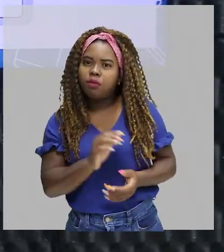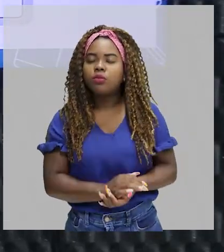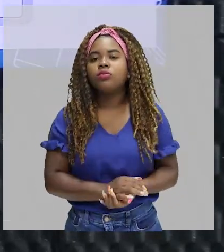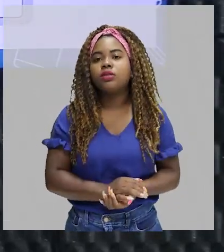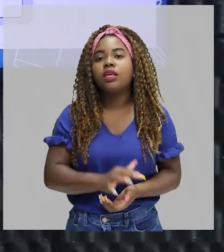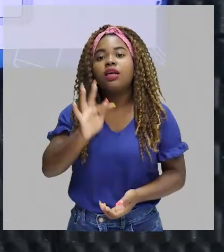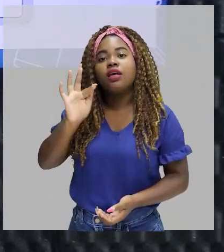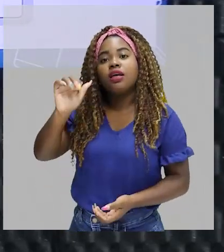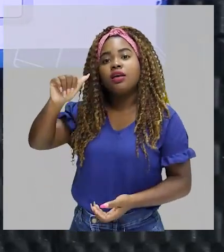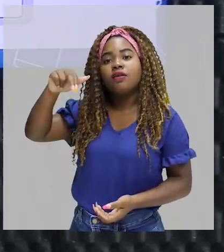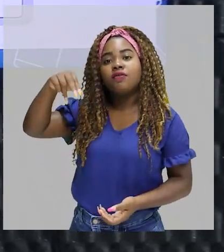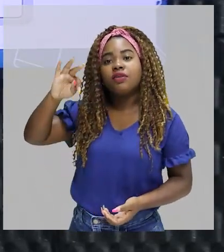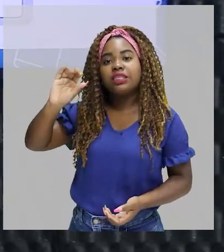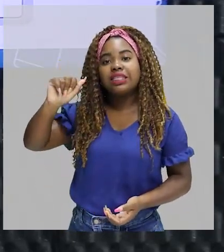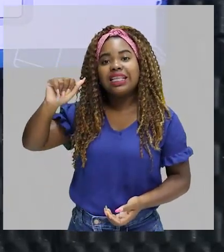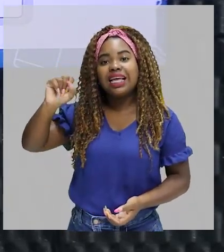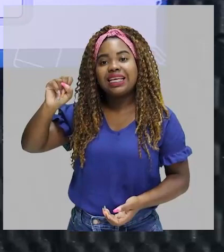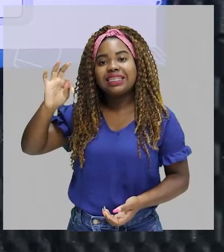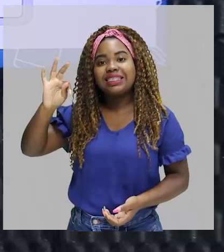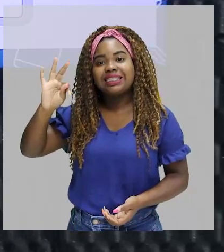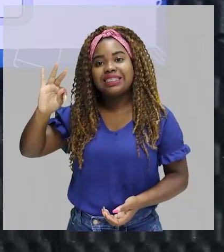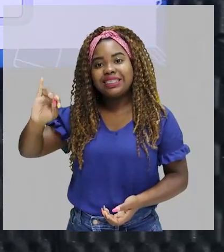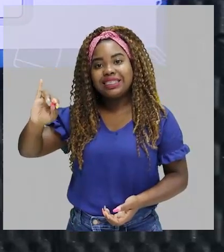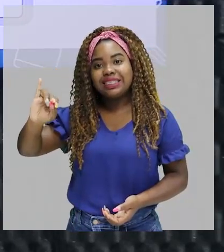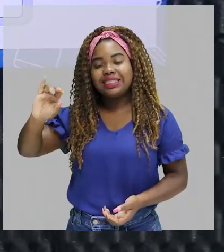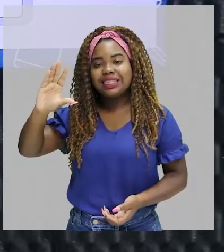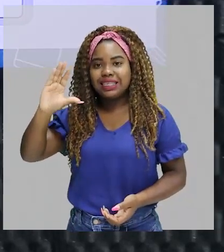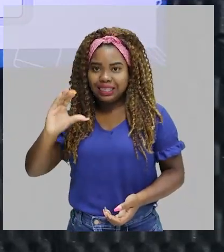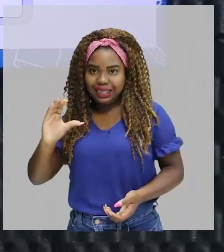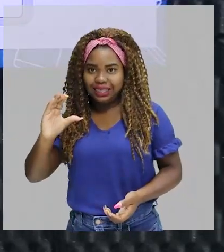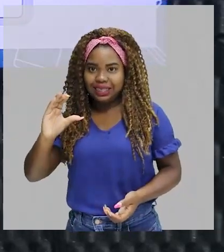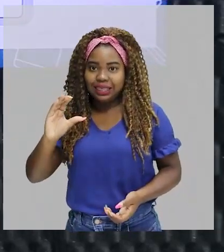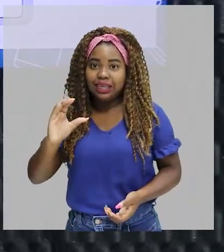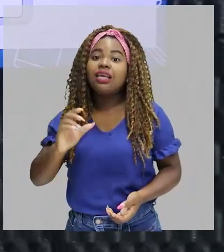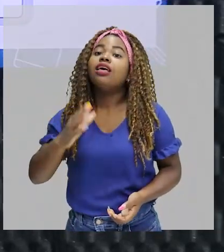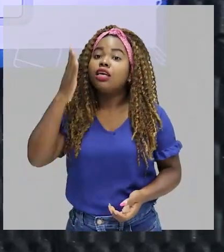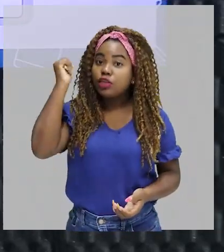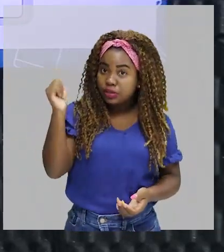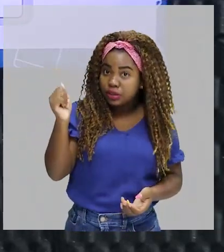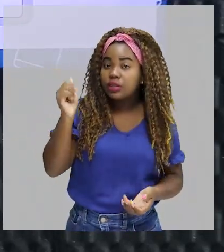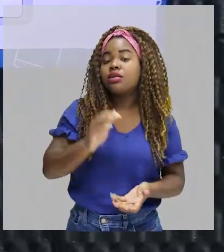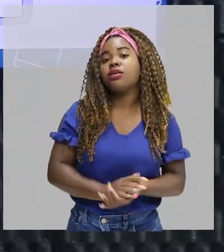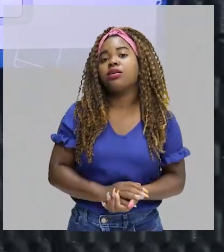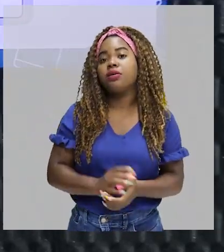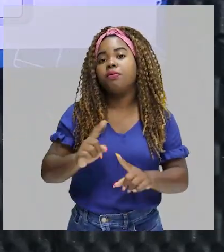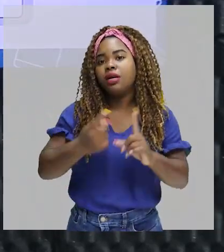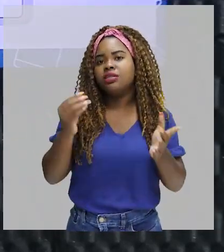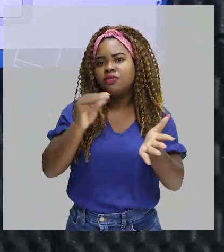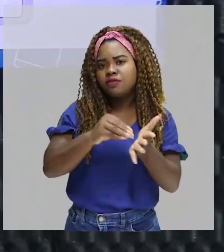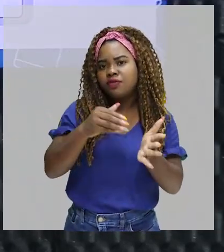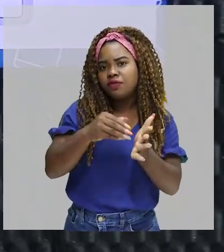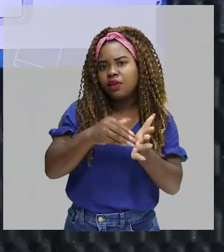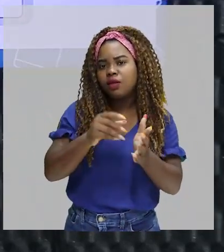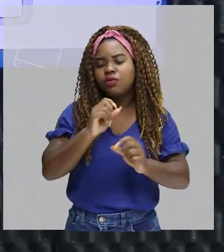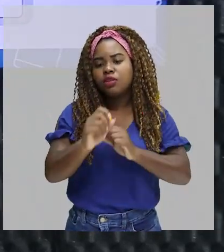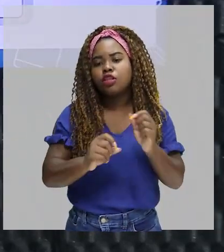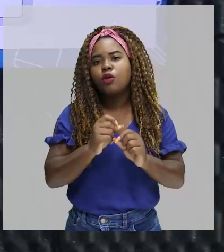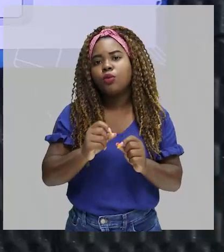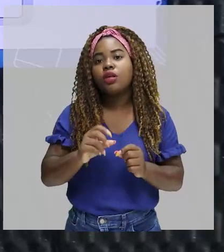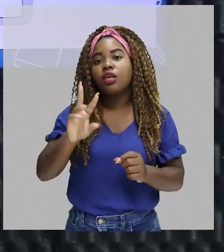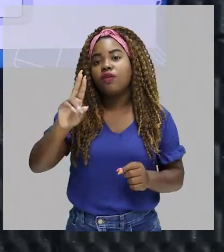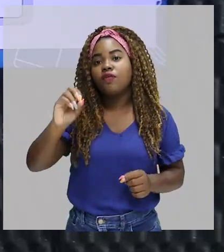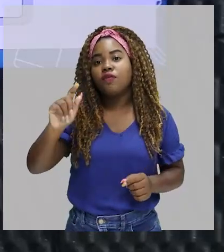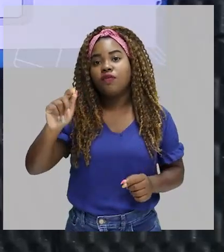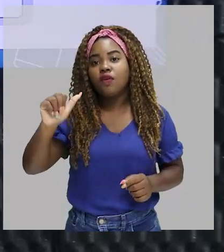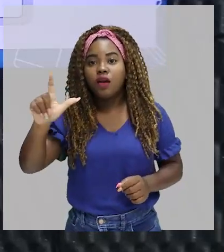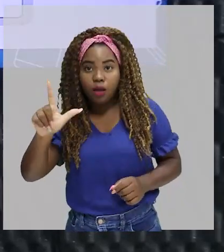ou fantástica. Falta a vogal no final da palavra. Future, futuro, tá? Então,